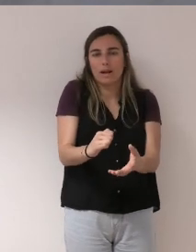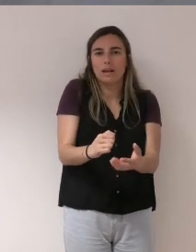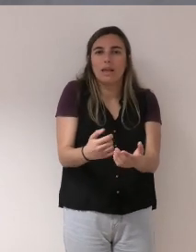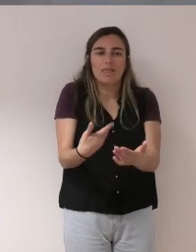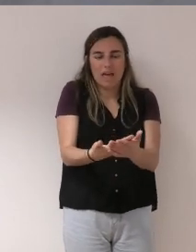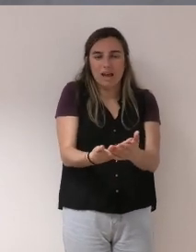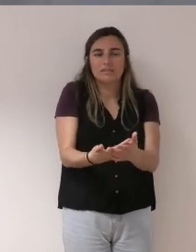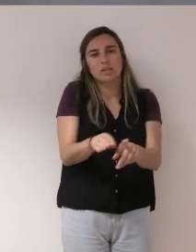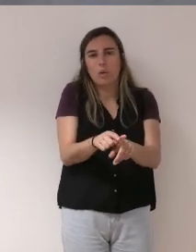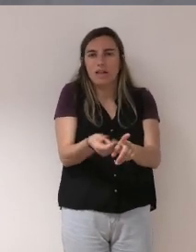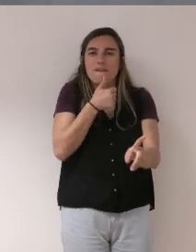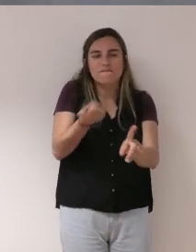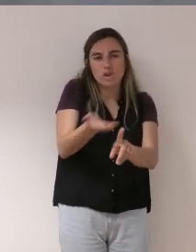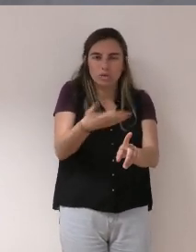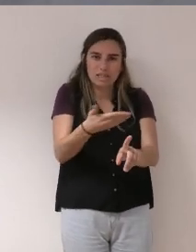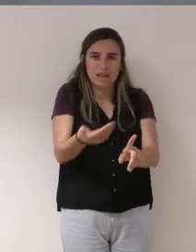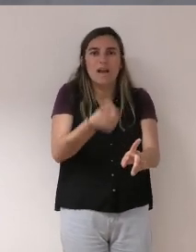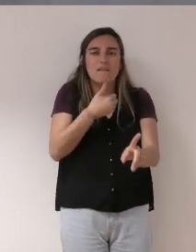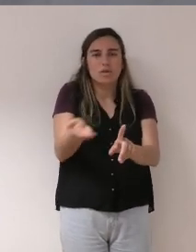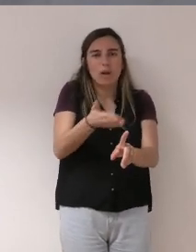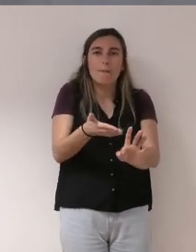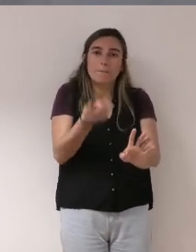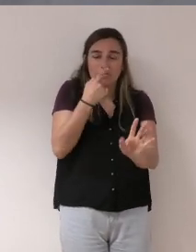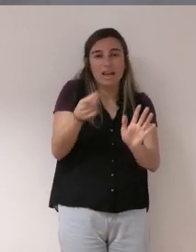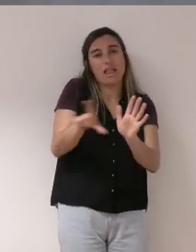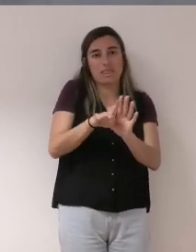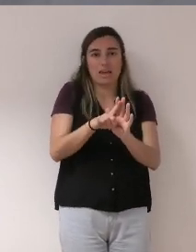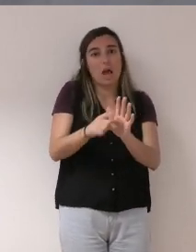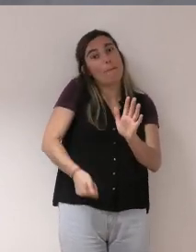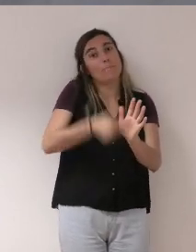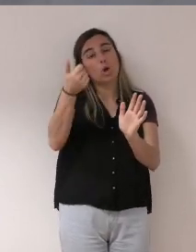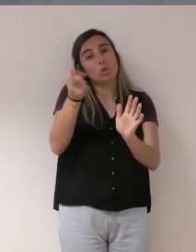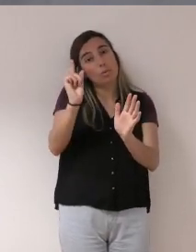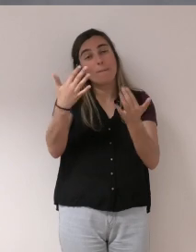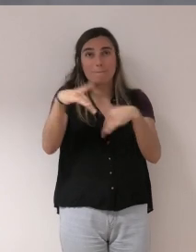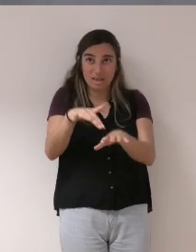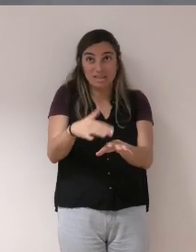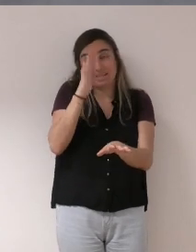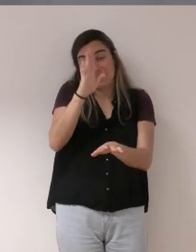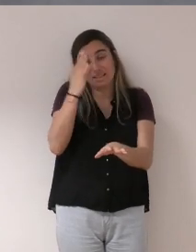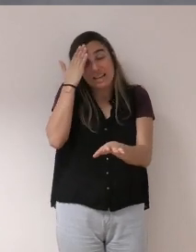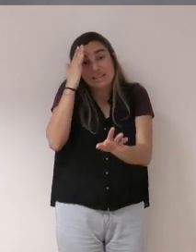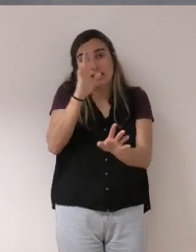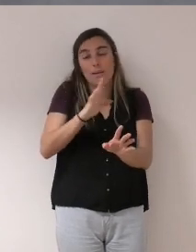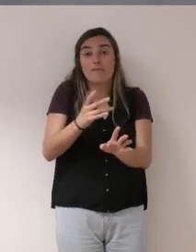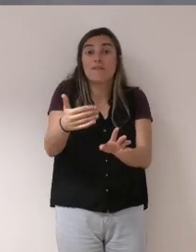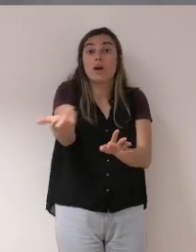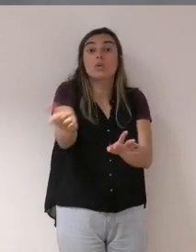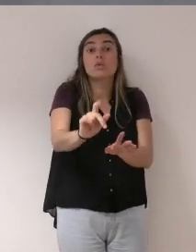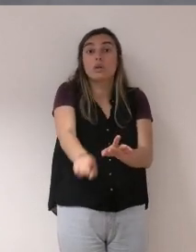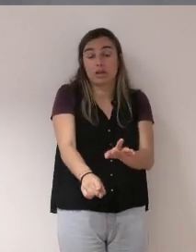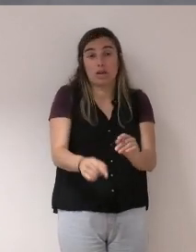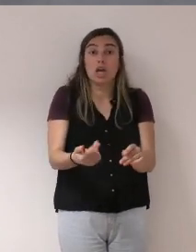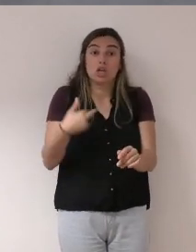punição. Violência por violência, ele preferia a da lei. Não que fosse melhor, apenas mais previsível. Sabia-se sempre como contar. Esperei